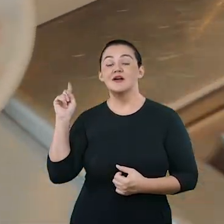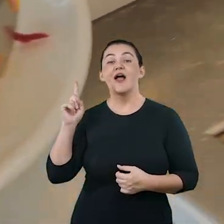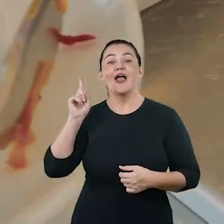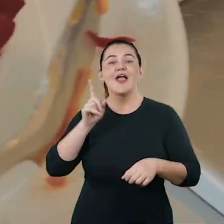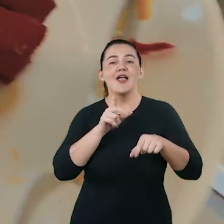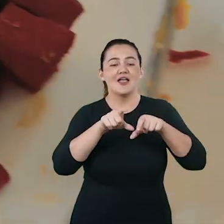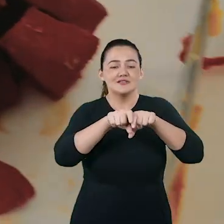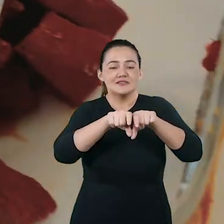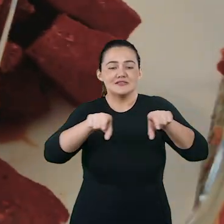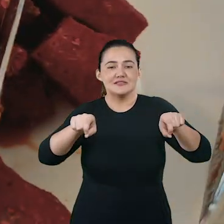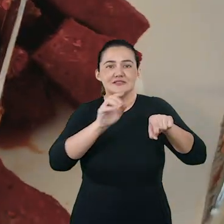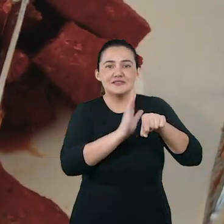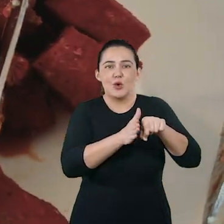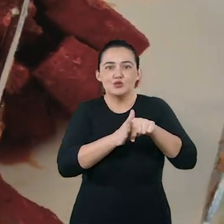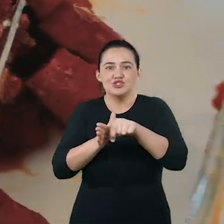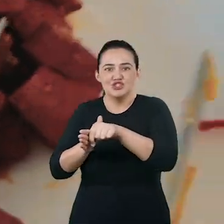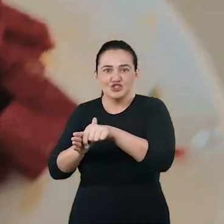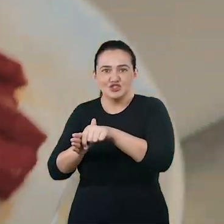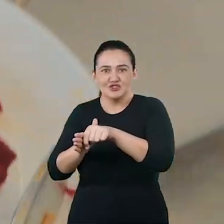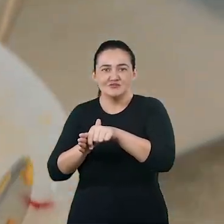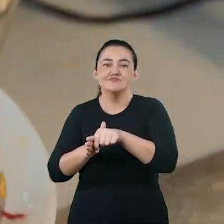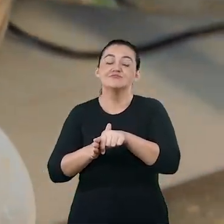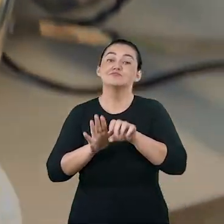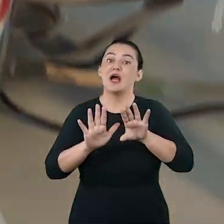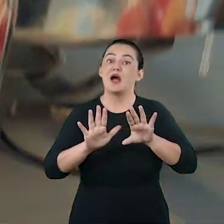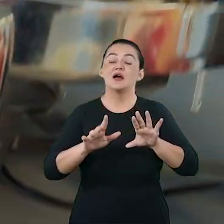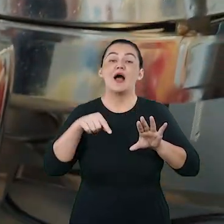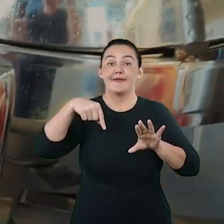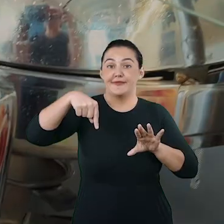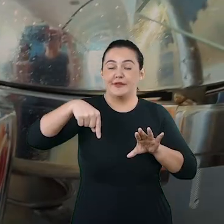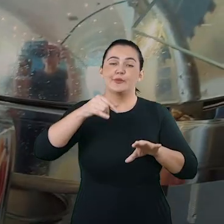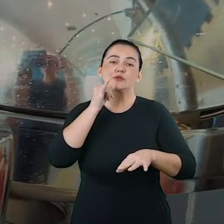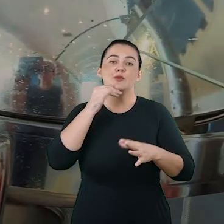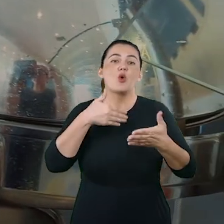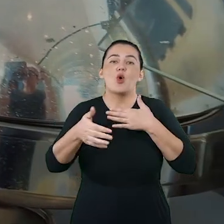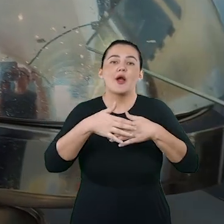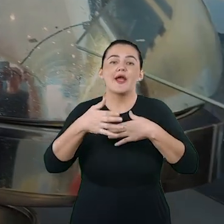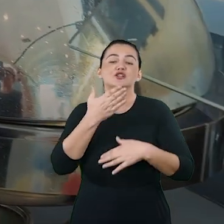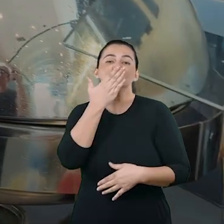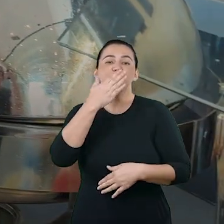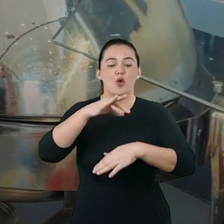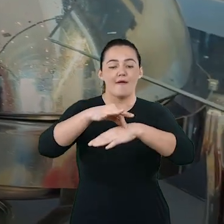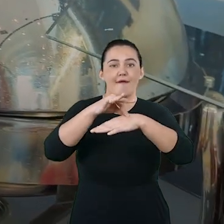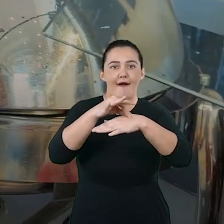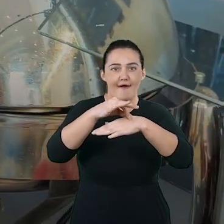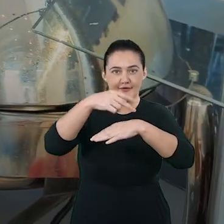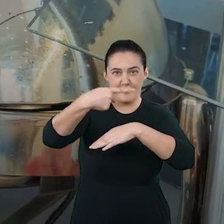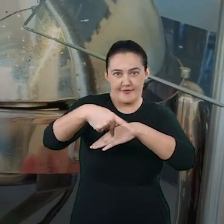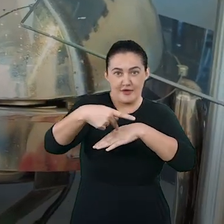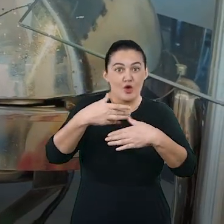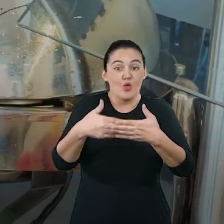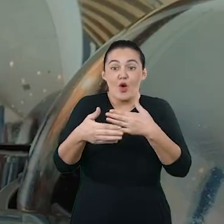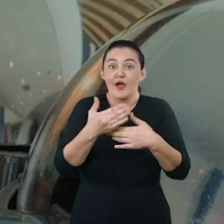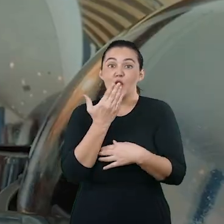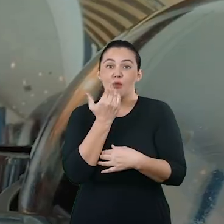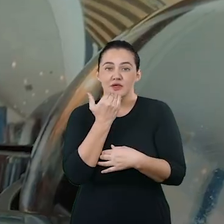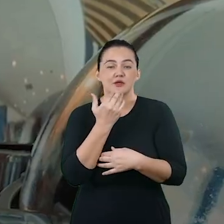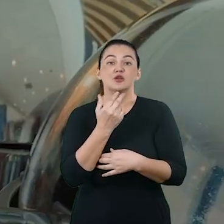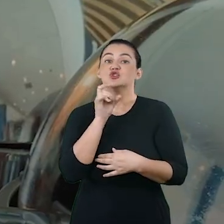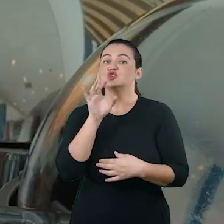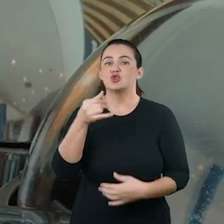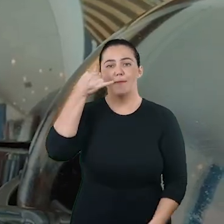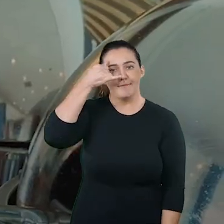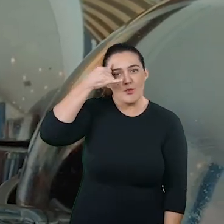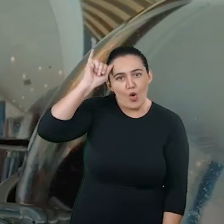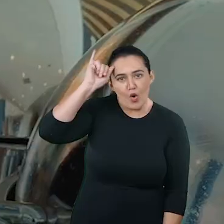salsicha, gente. Mas algo muito curioso, qualquer tipo de carne que tiver em praticamente todas as refeições é